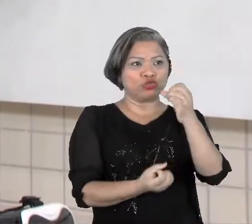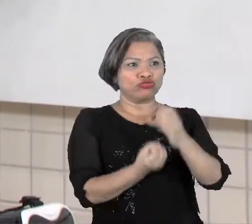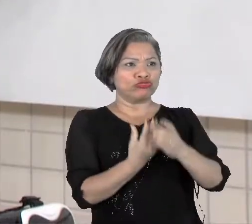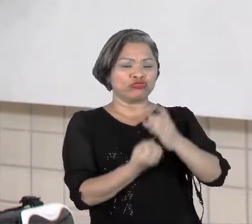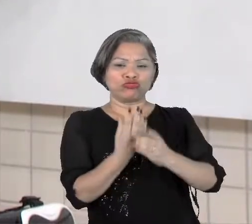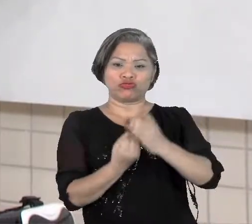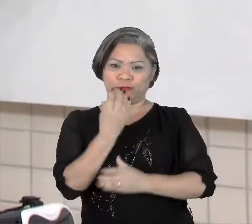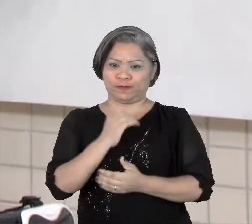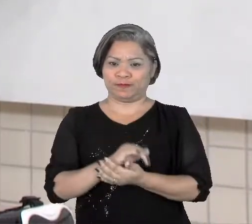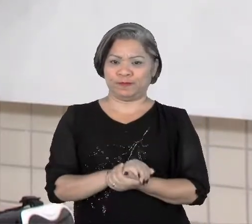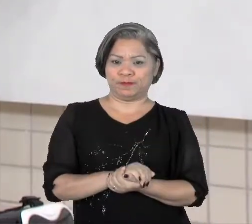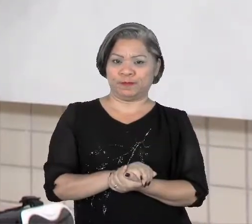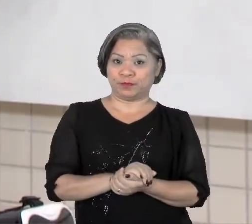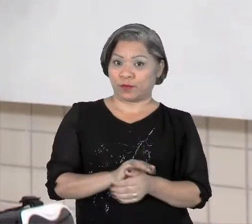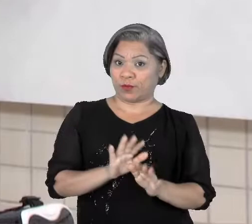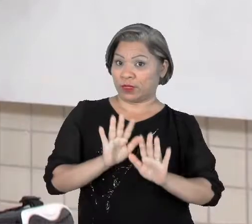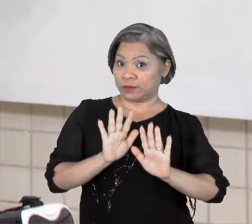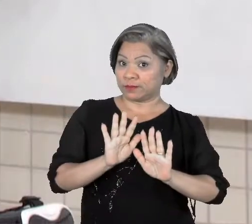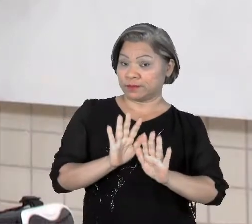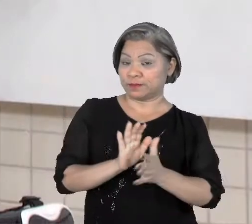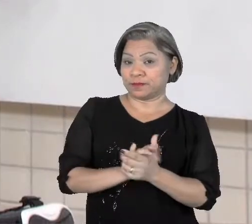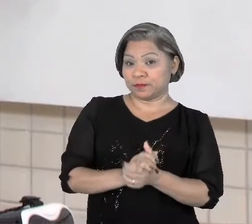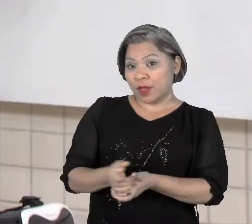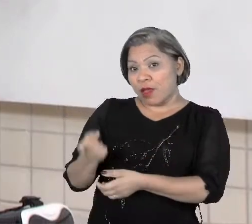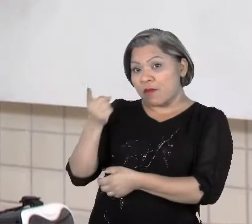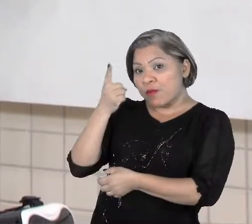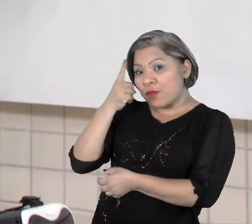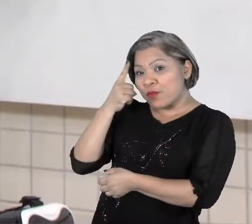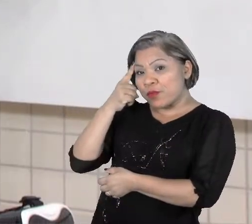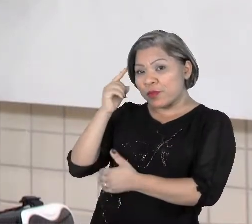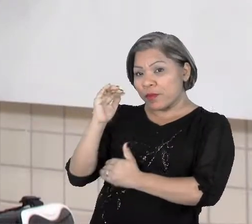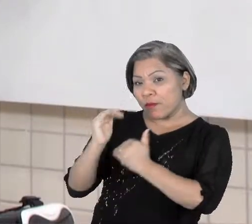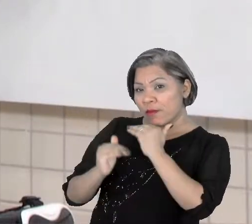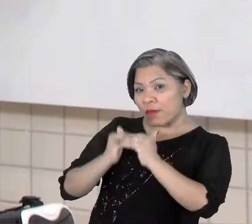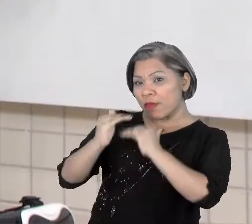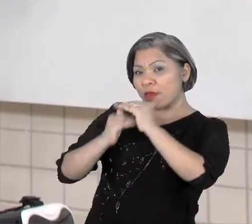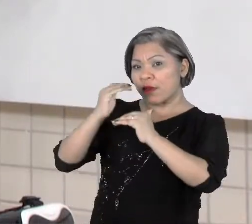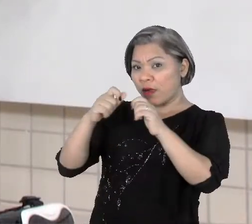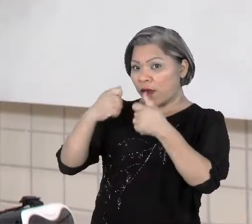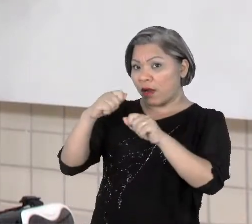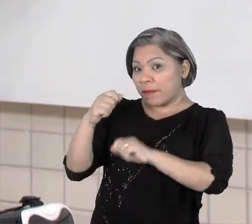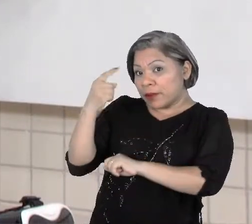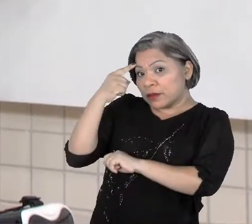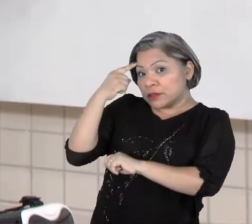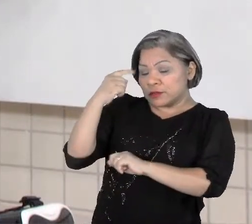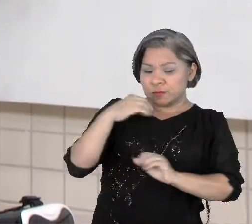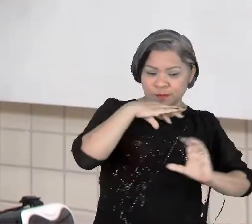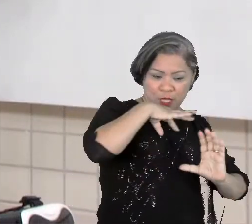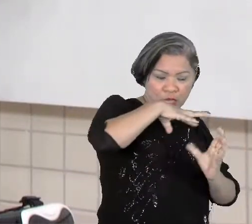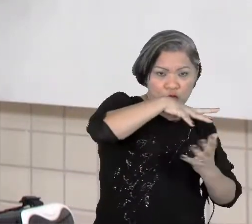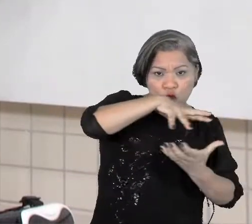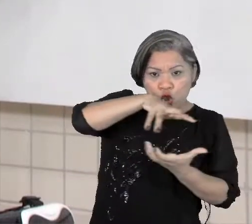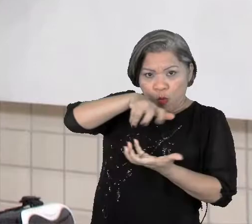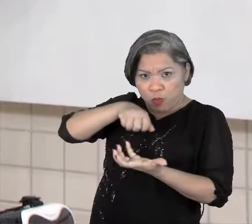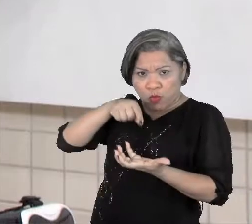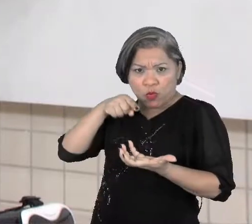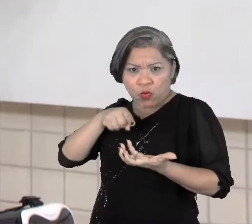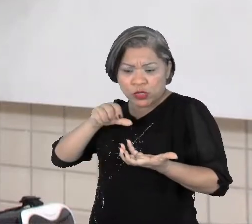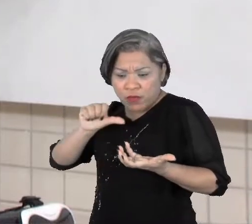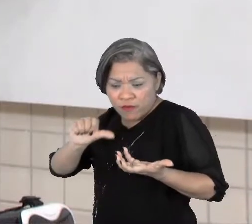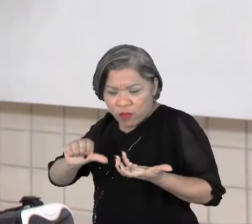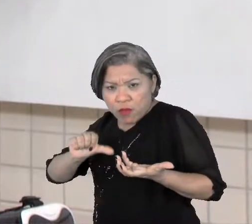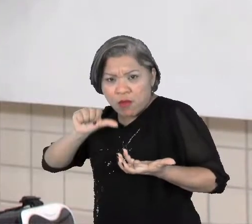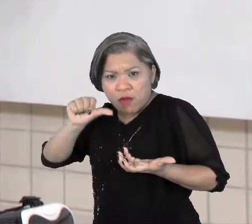Galera, a nossa ideia de revolução, a gente precisa entender que o mundo ele foi modificando com o passar do tempo. Aí,